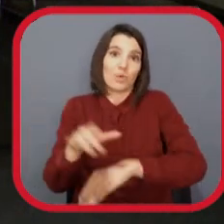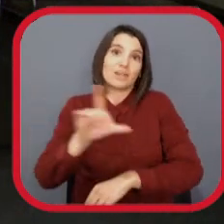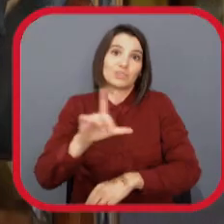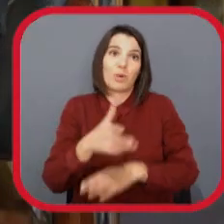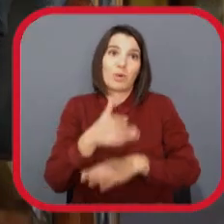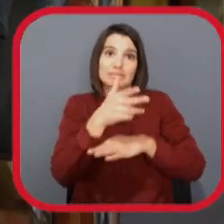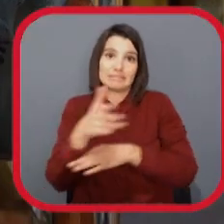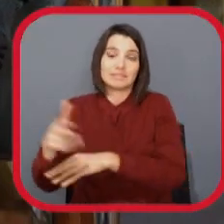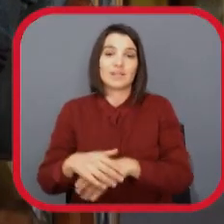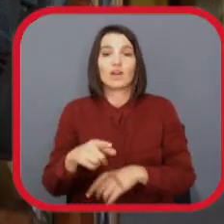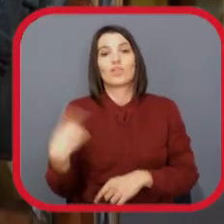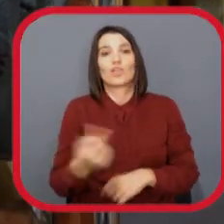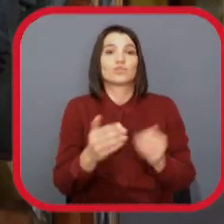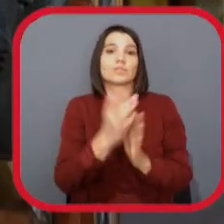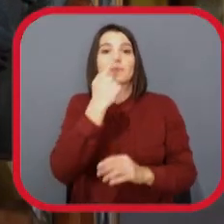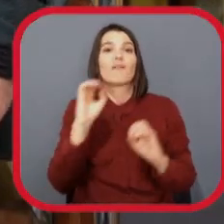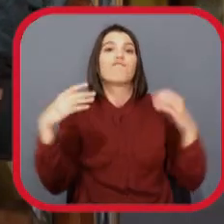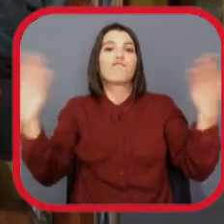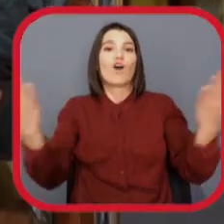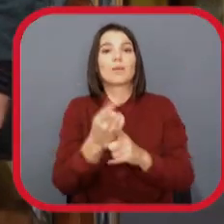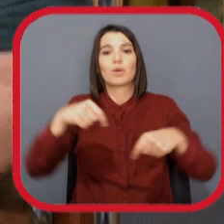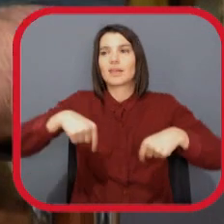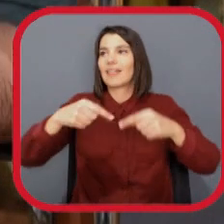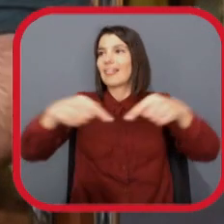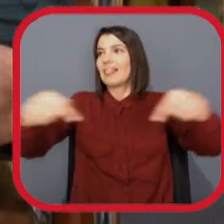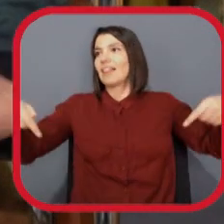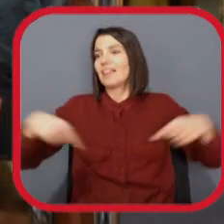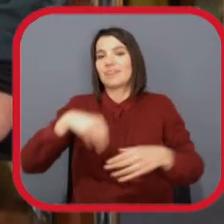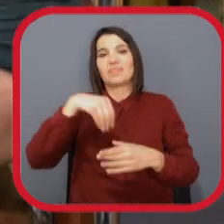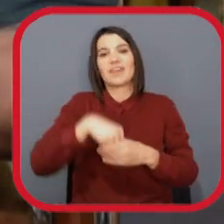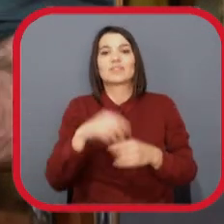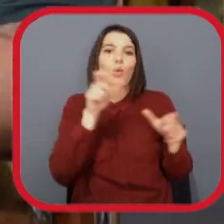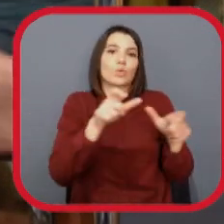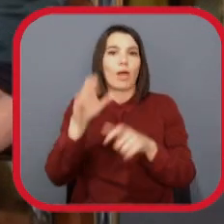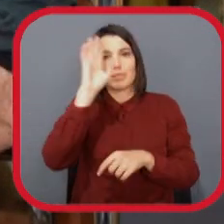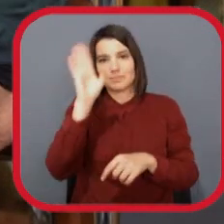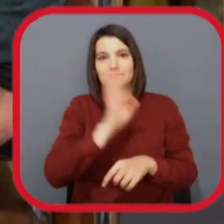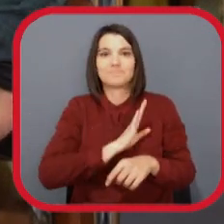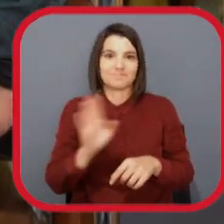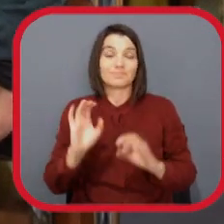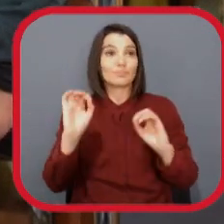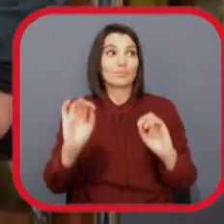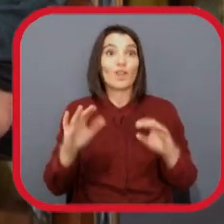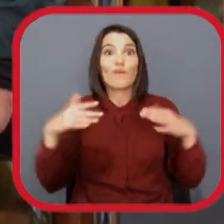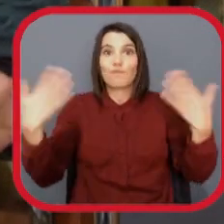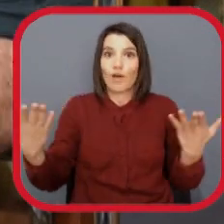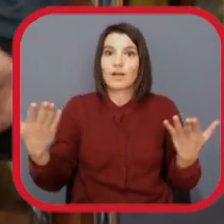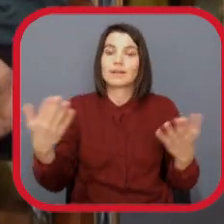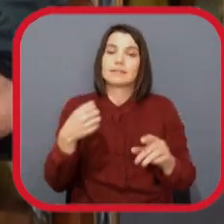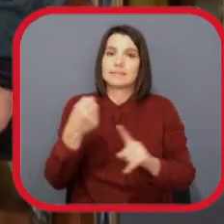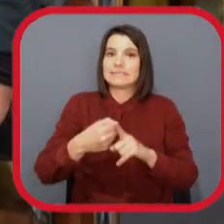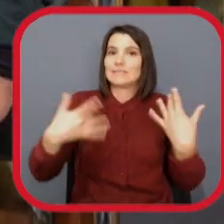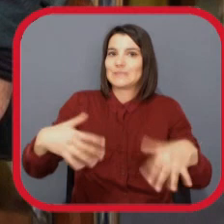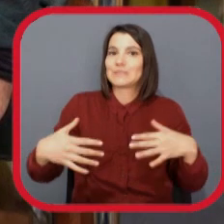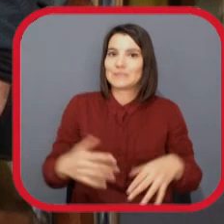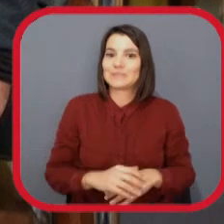Lisboa gravar. Quase todos nós preferimos exteriores, não é? Pronto, porque o estúdio é sempre tudo muito controlado, nós sabemos o que é que vamos esperar. Em exteriores o desafio é muito